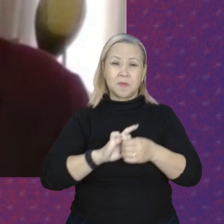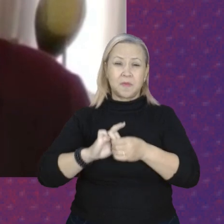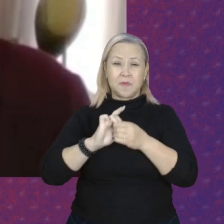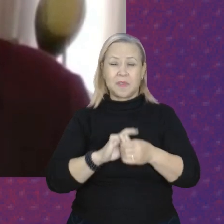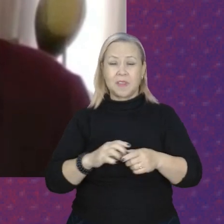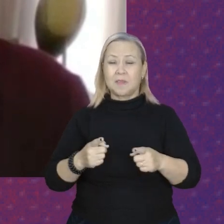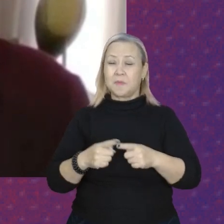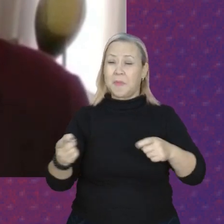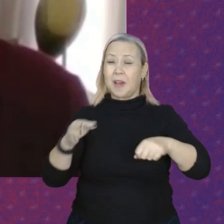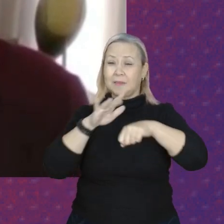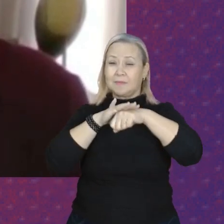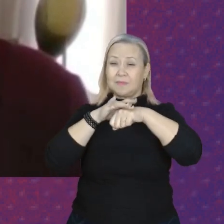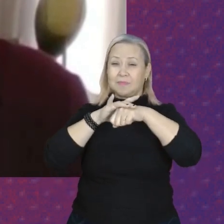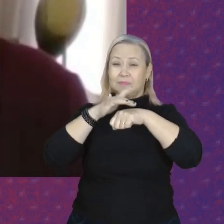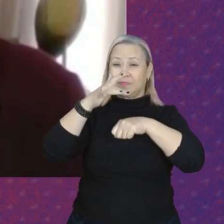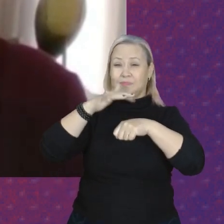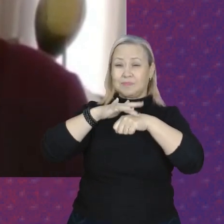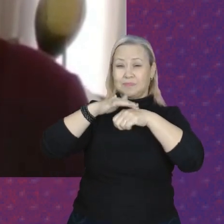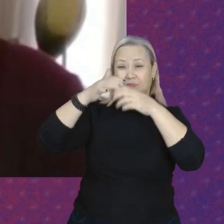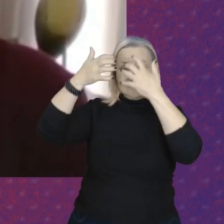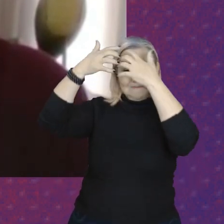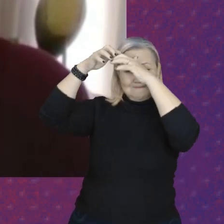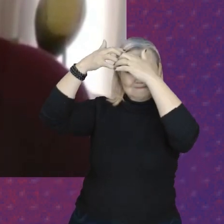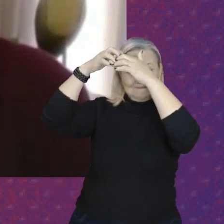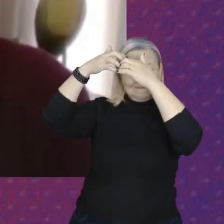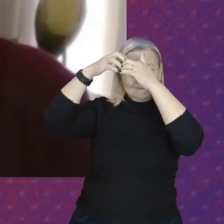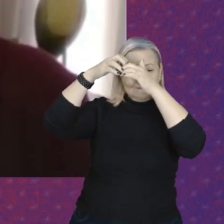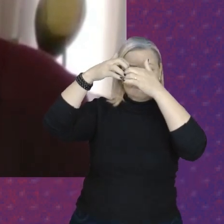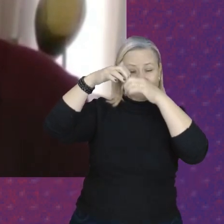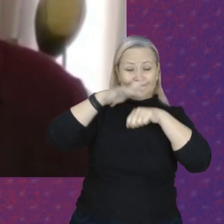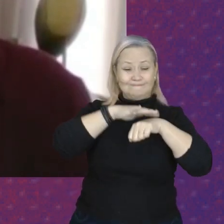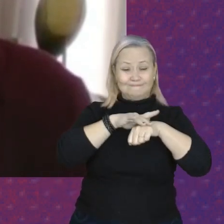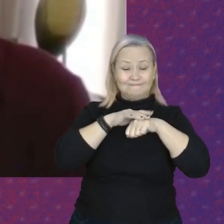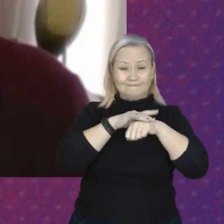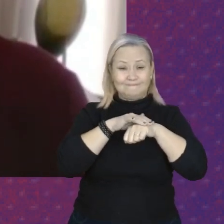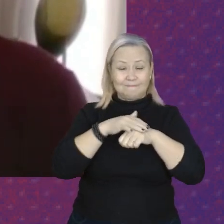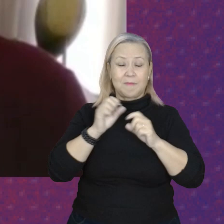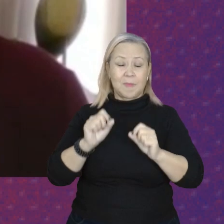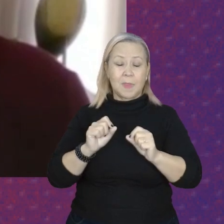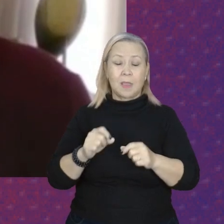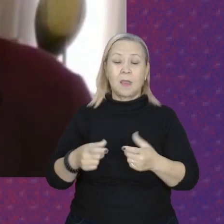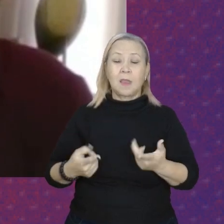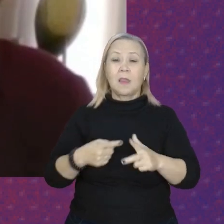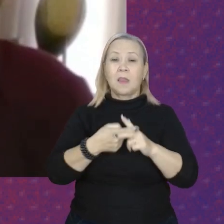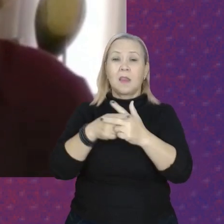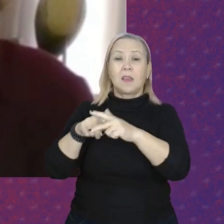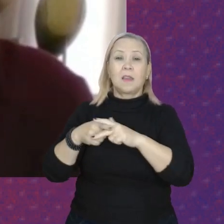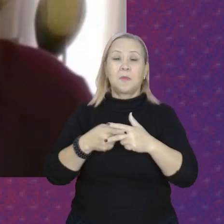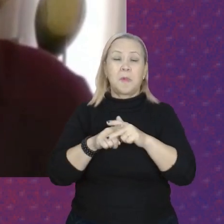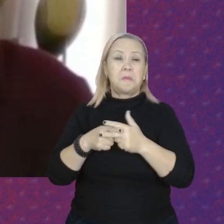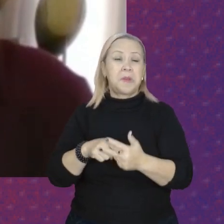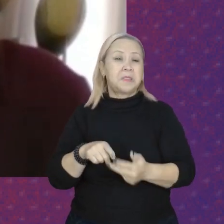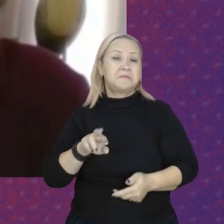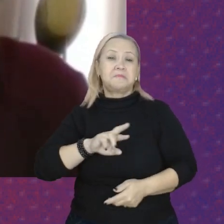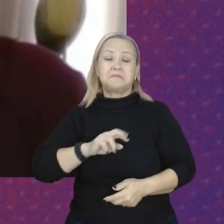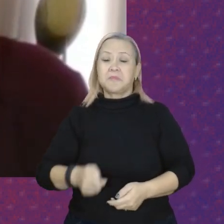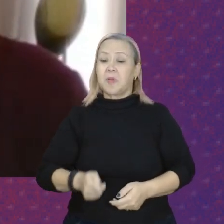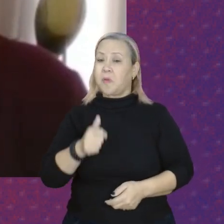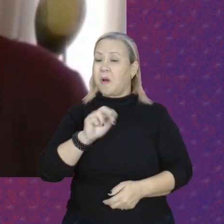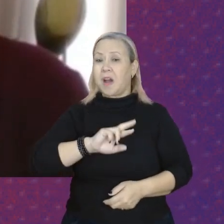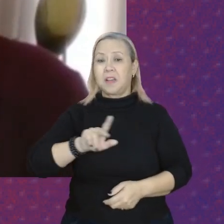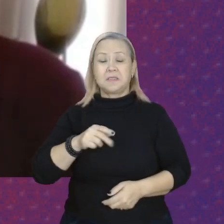que atingiu as professoras foi imenso. Primeiro, porque era um equipamento que nós não estávamos acostumadas a lidar com